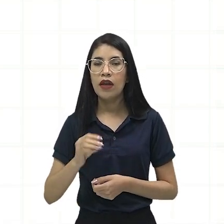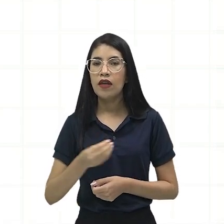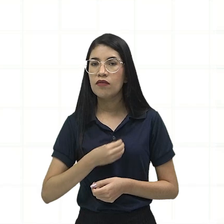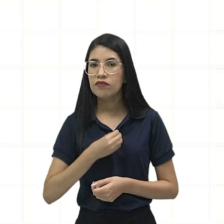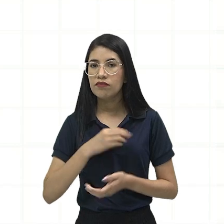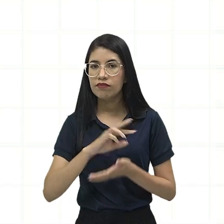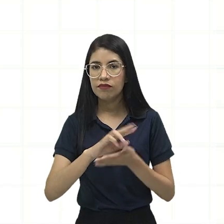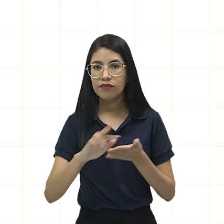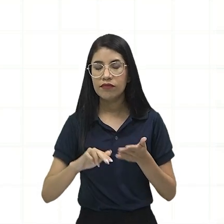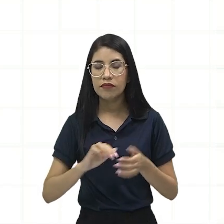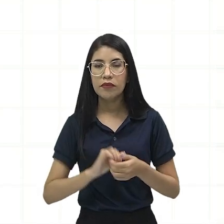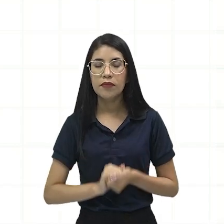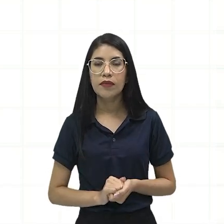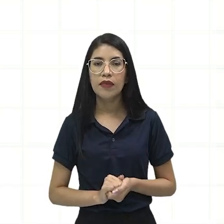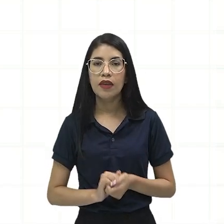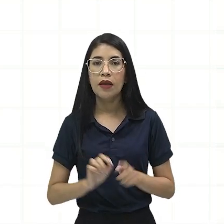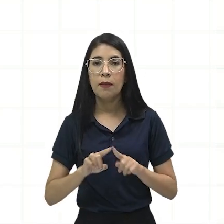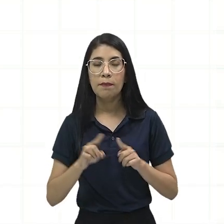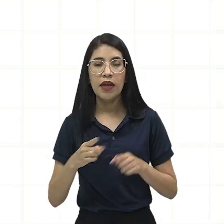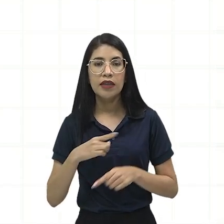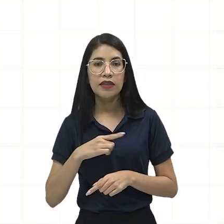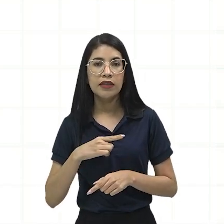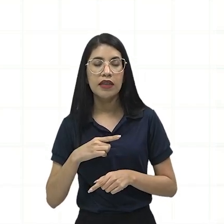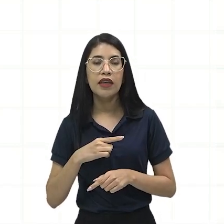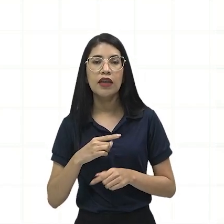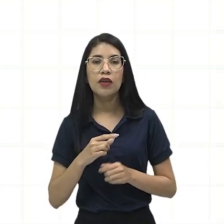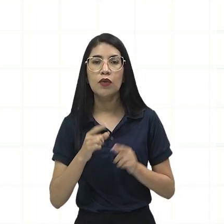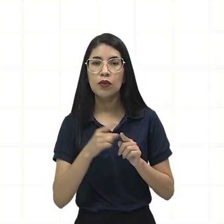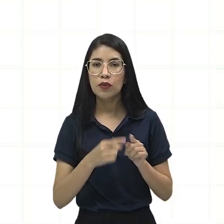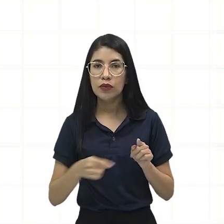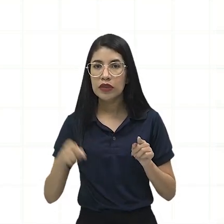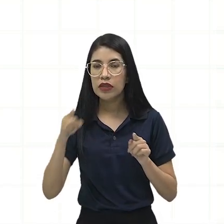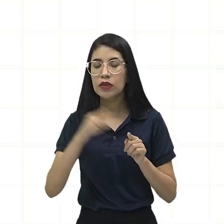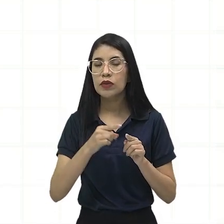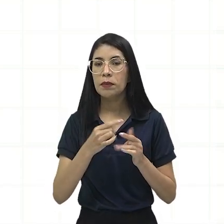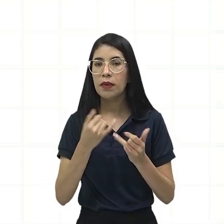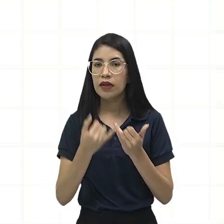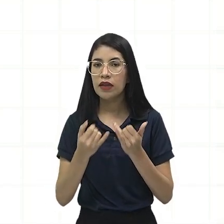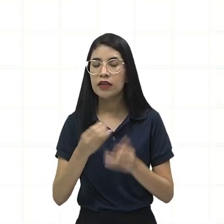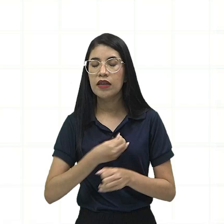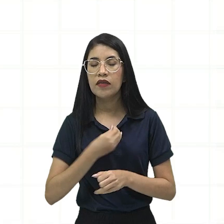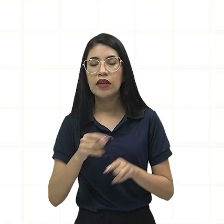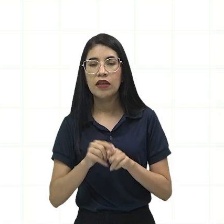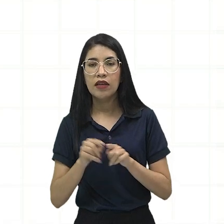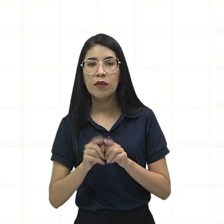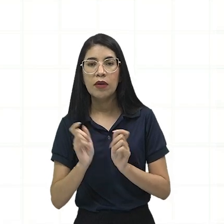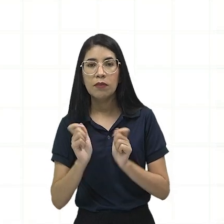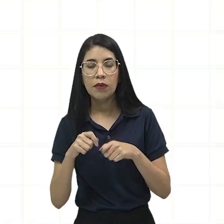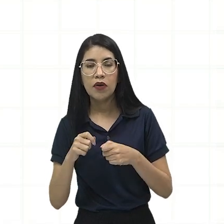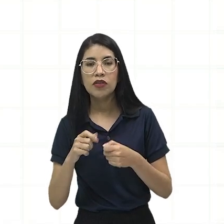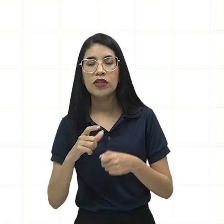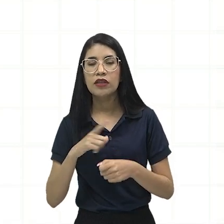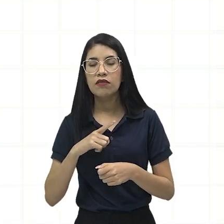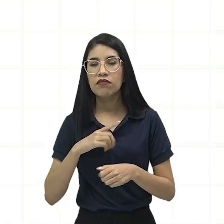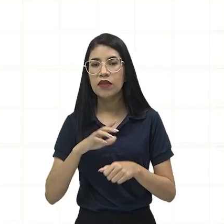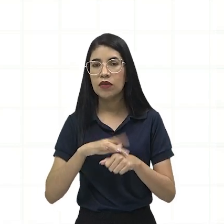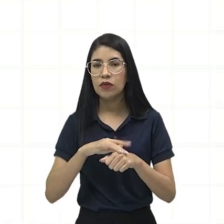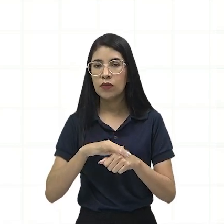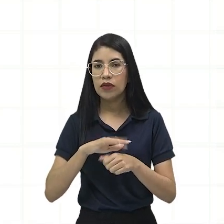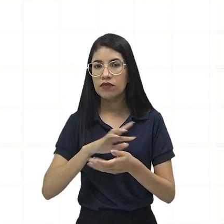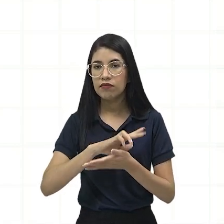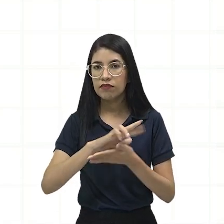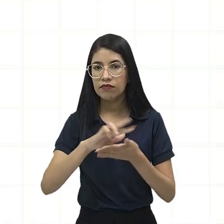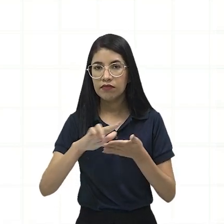vivo, né? Mas ele tem alguns ciclos de ser vivo e causa doenças aí, como vocês estão vendo, só